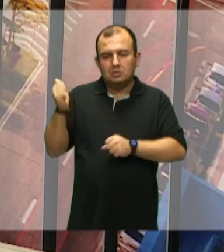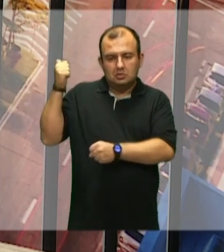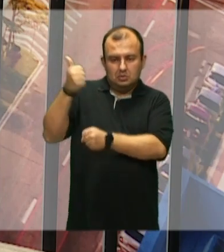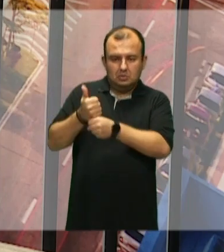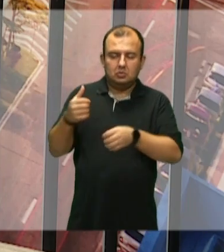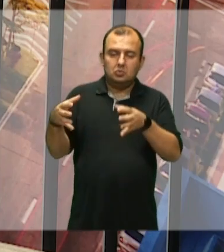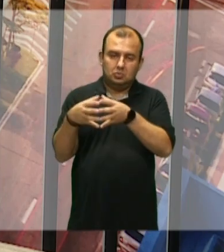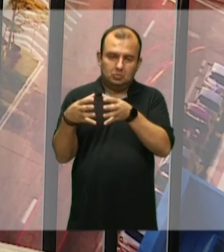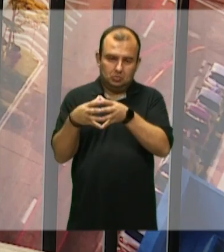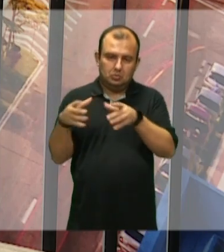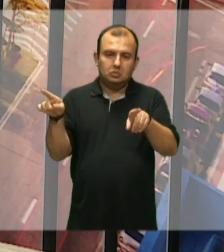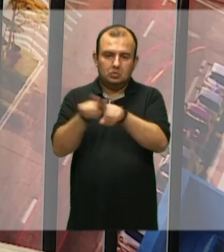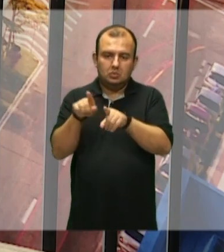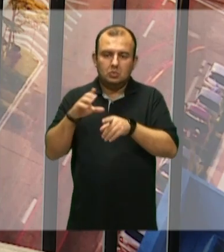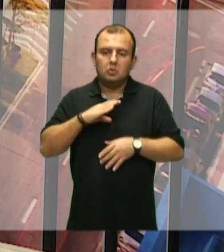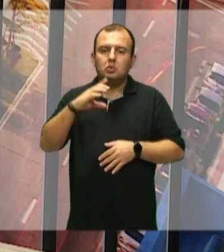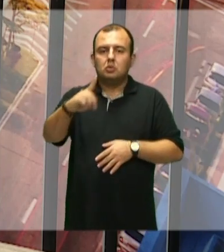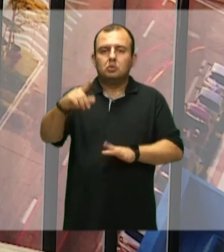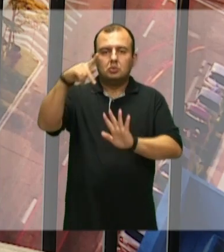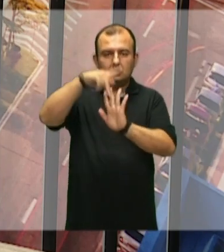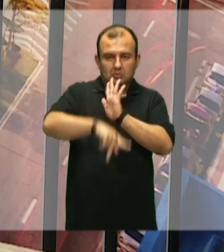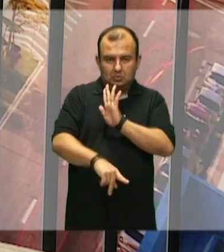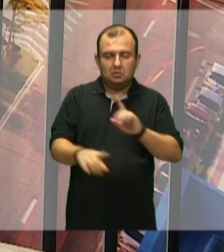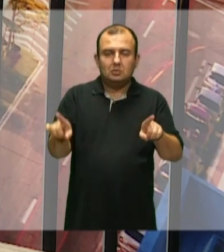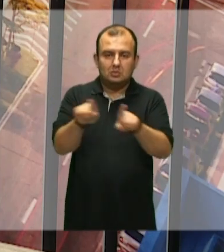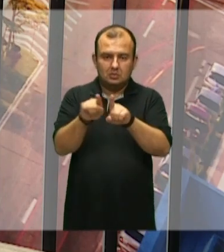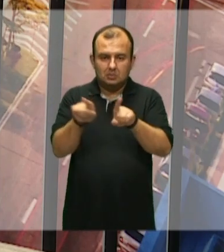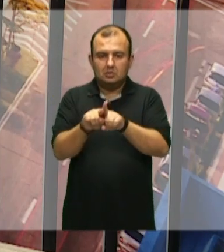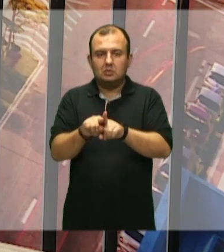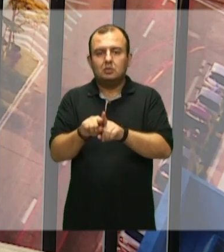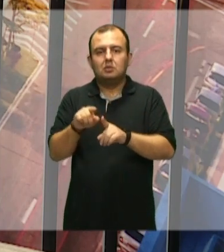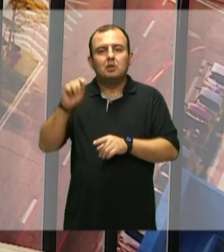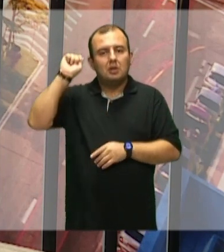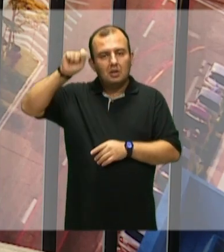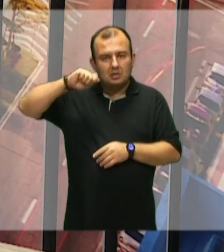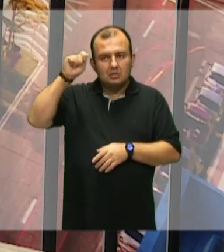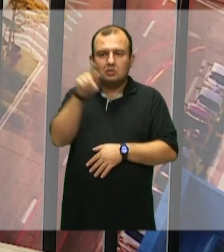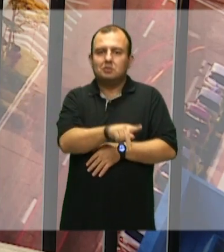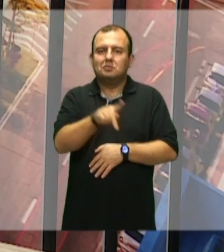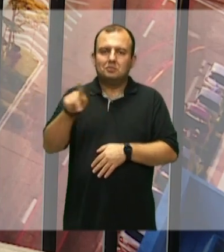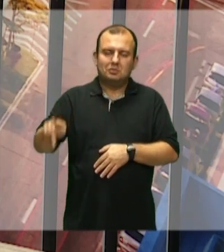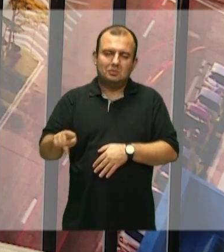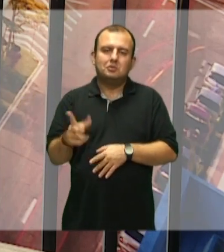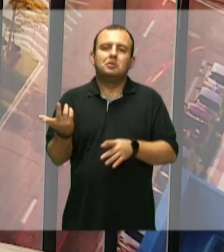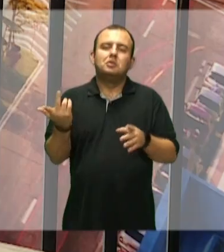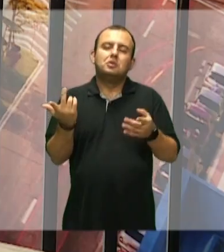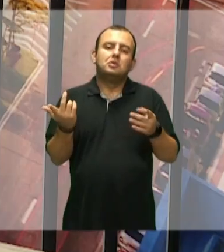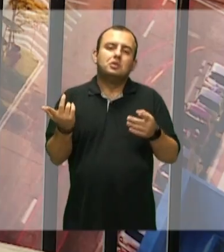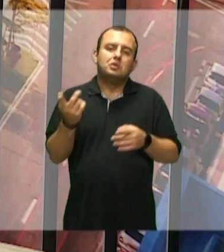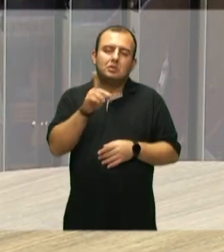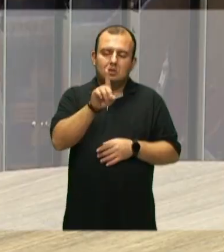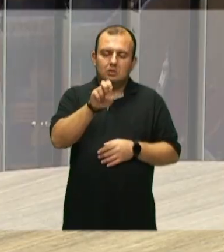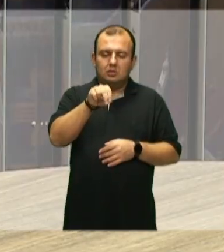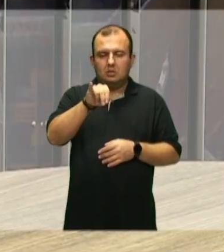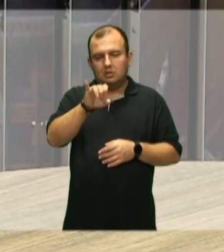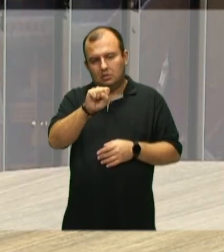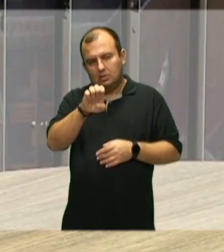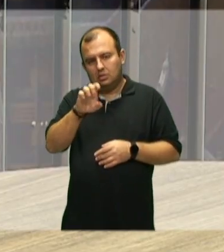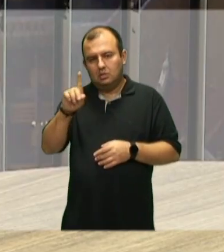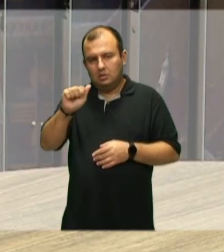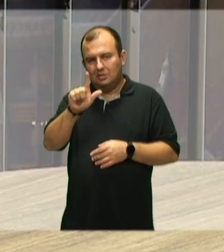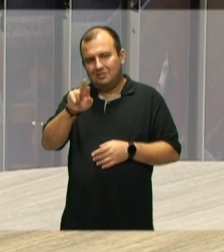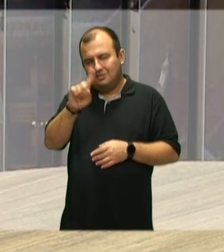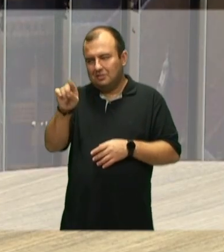da companhia, que é também a coordenadora do projeto, a atriz, professora de teatro, Denise da Luz.